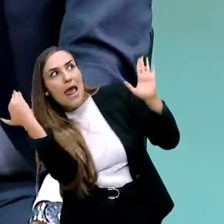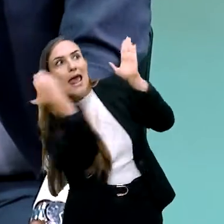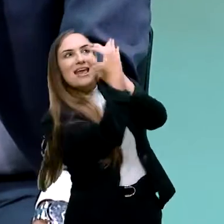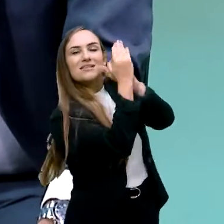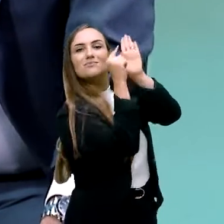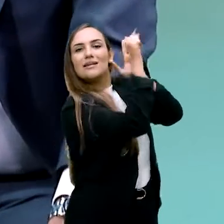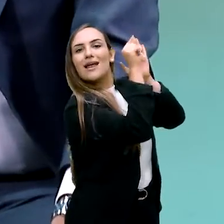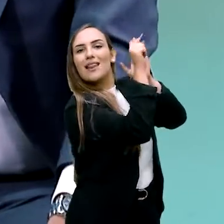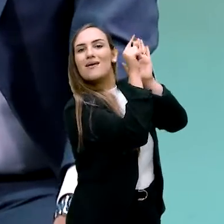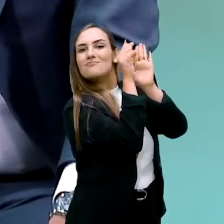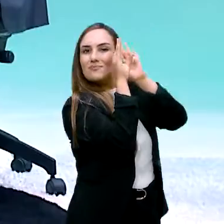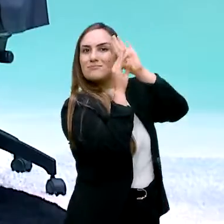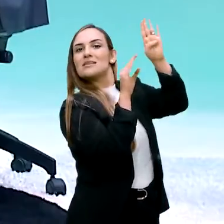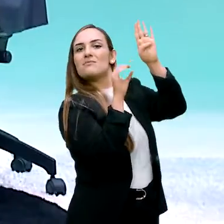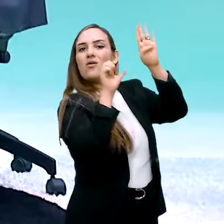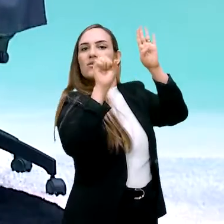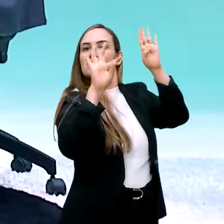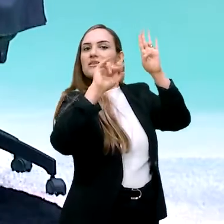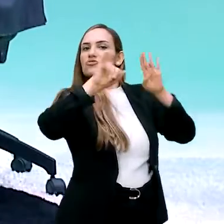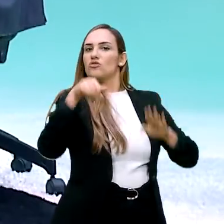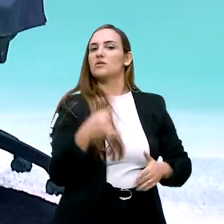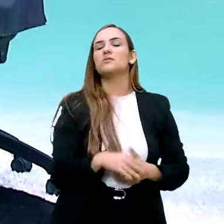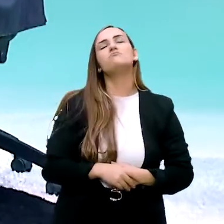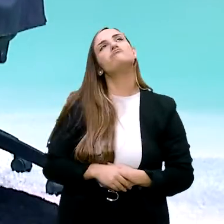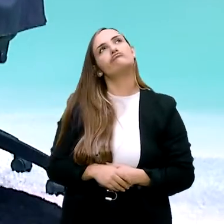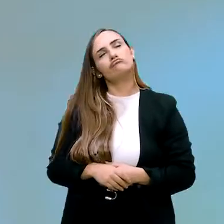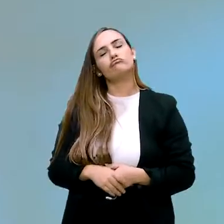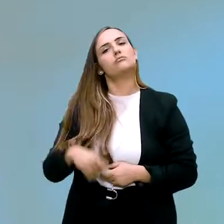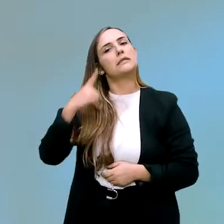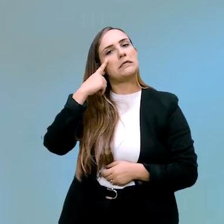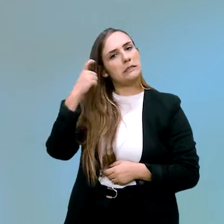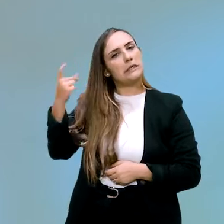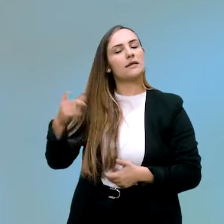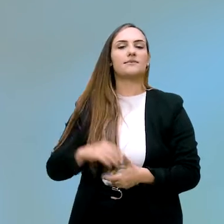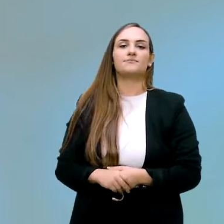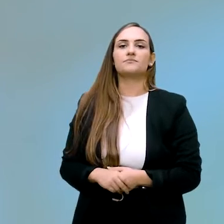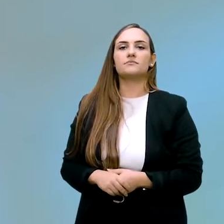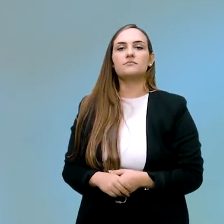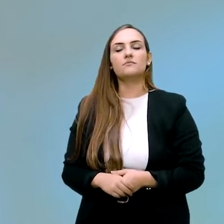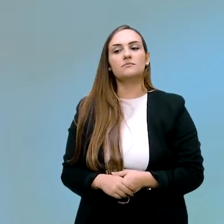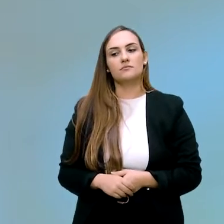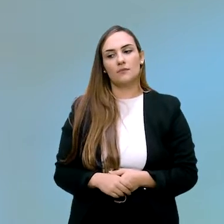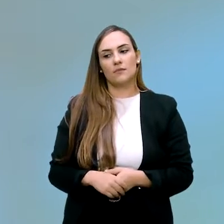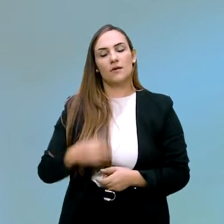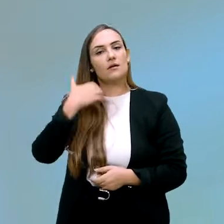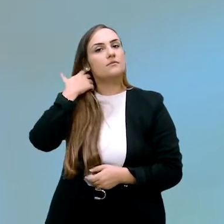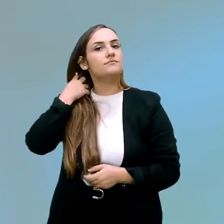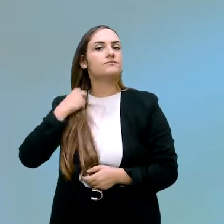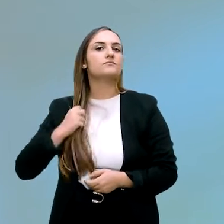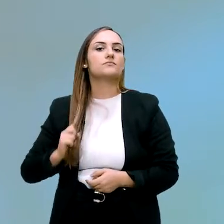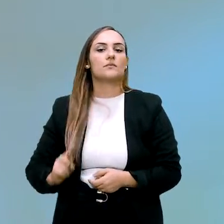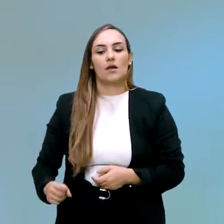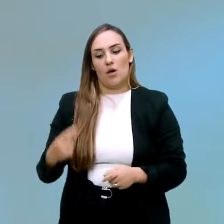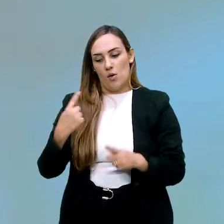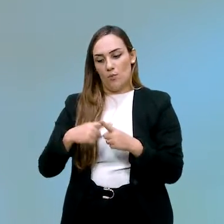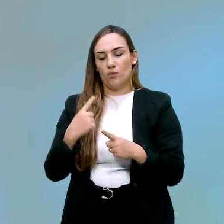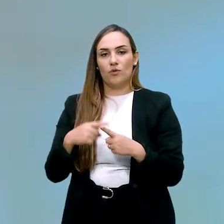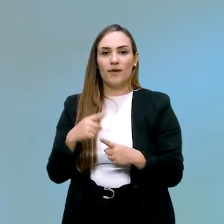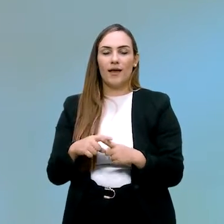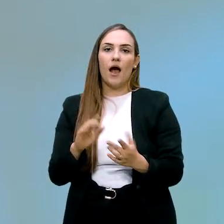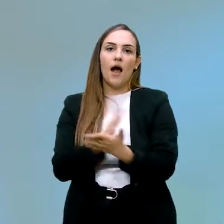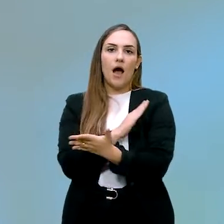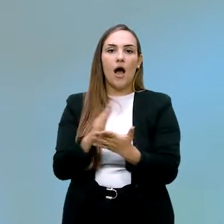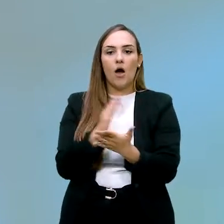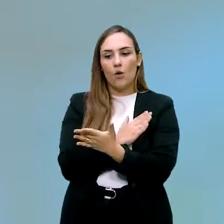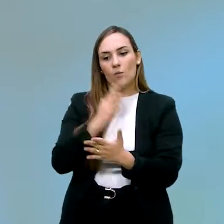parâmetros fixados pelo Superior Tribunal de Justiça. É muito interessante isso que você falou, doutor, porque a gente pode imaginar como que essas decisões relativas, todos os